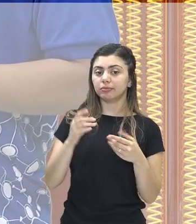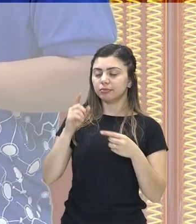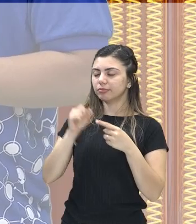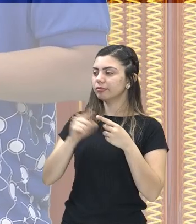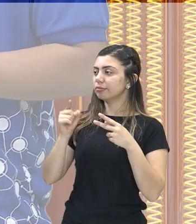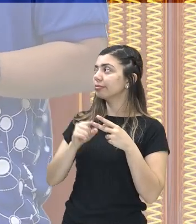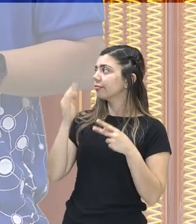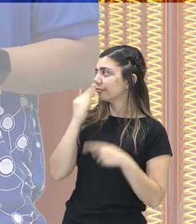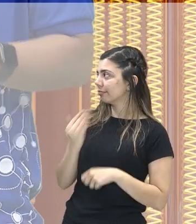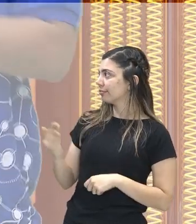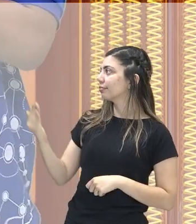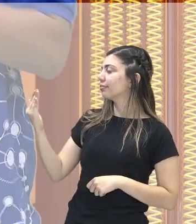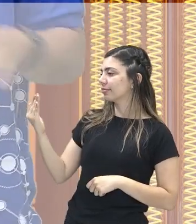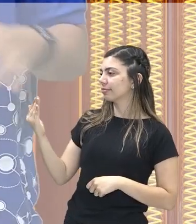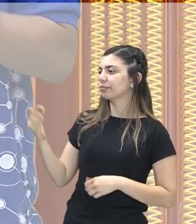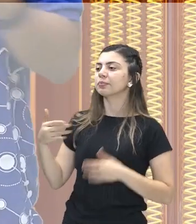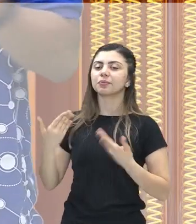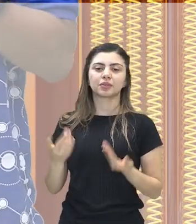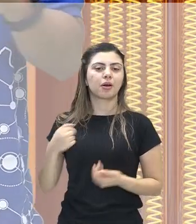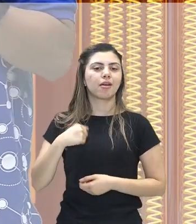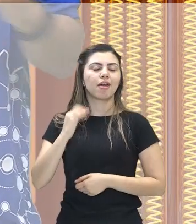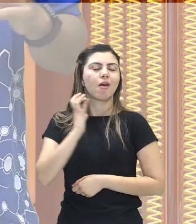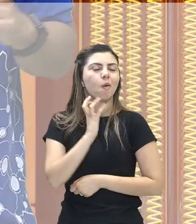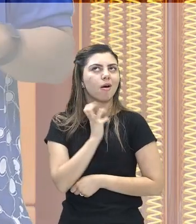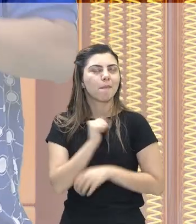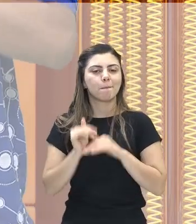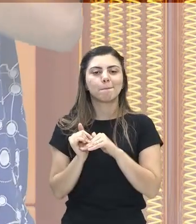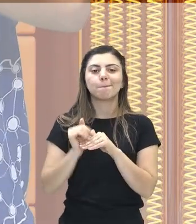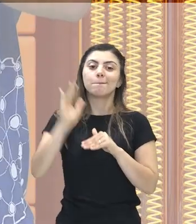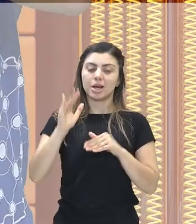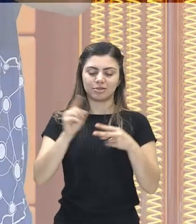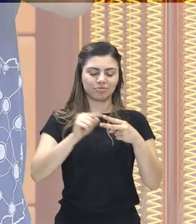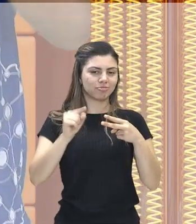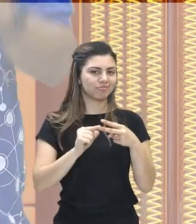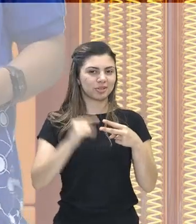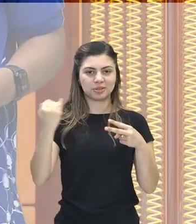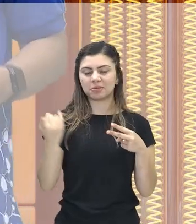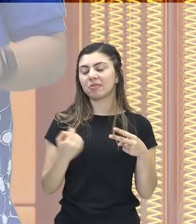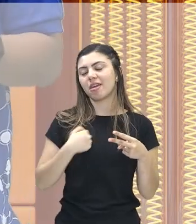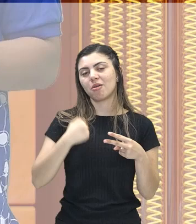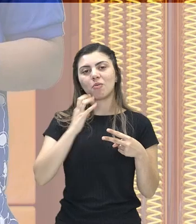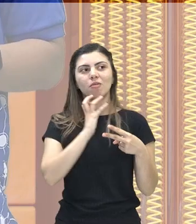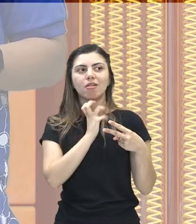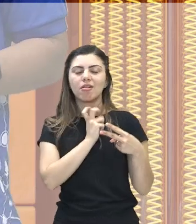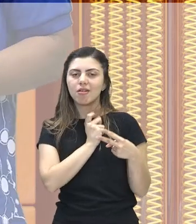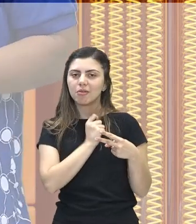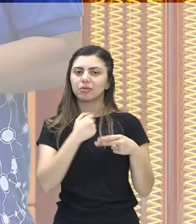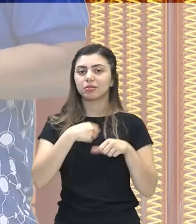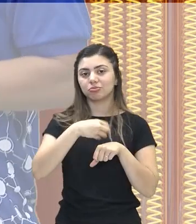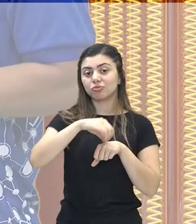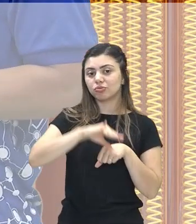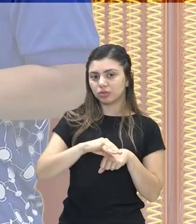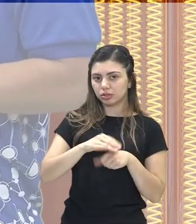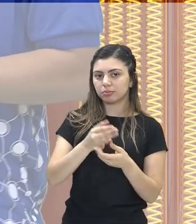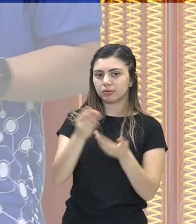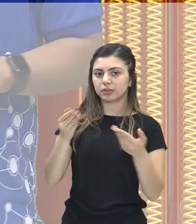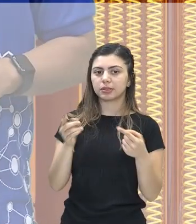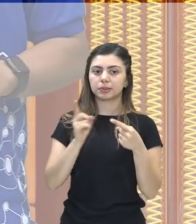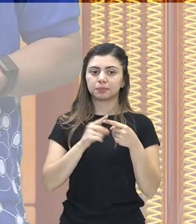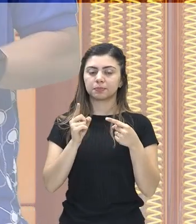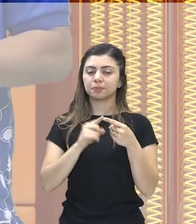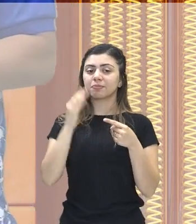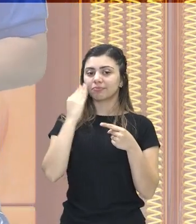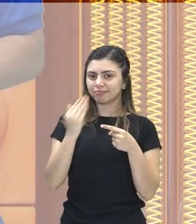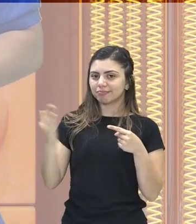dois filmes que estão aparecendo aqui, pessoal, são os meus favoritaços e eu recomendo assim completamente sobre esse tema. O filme Eu,